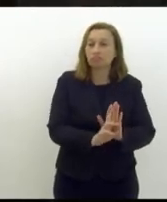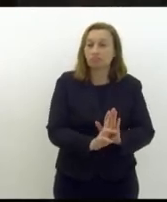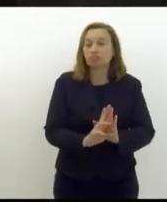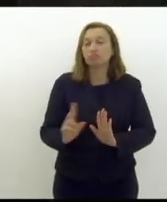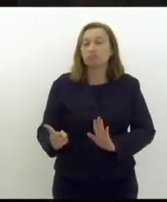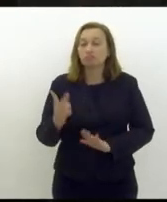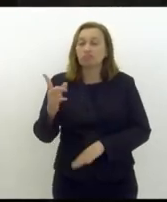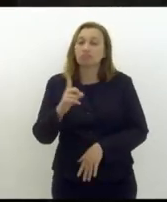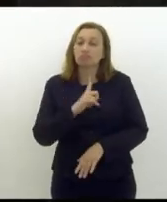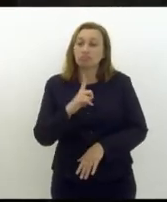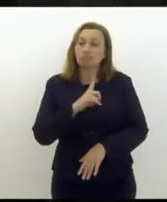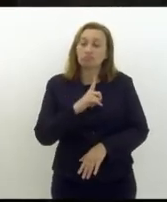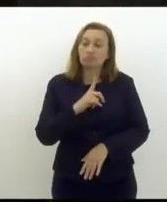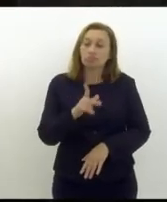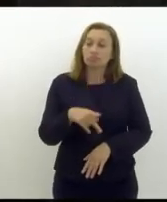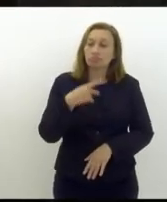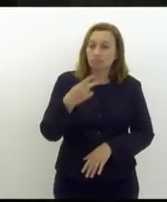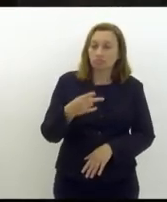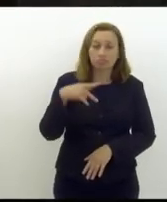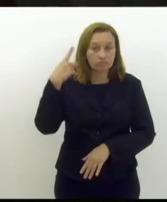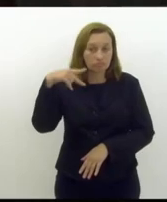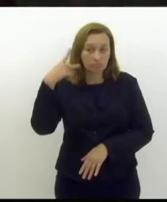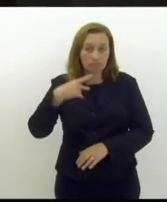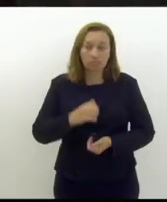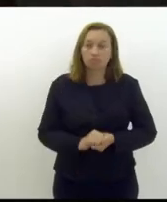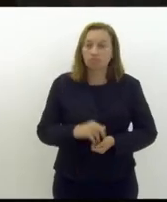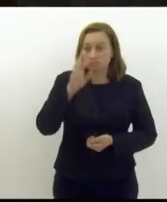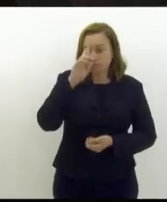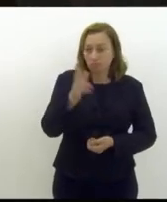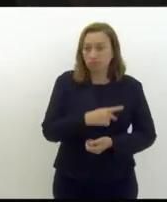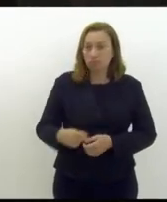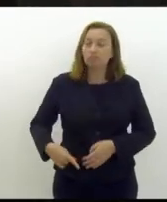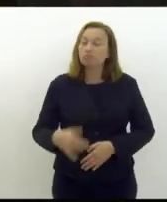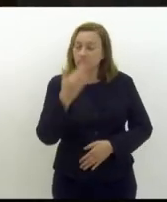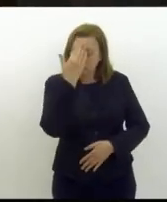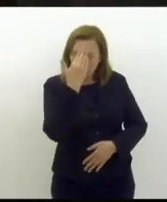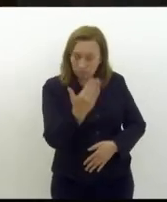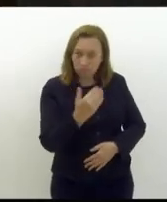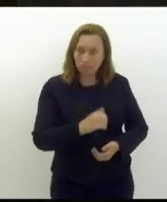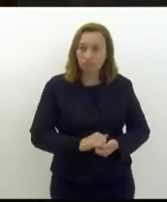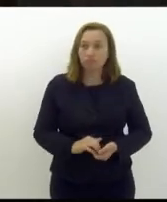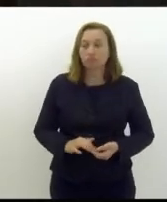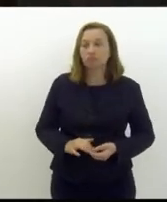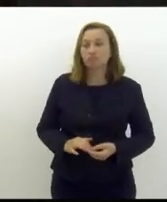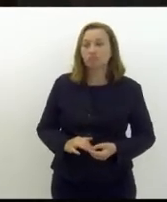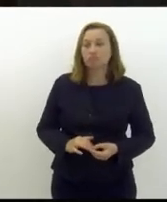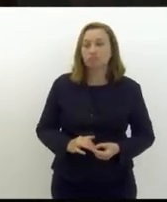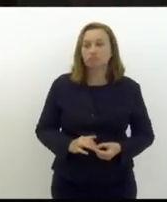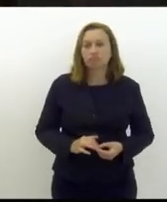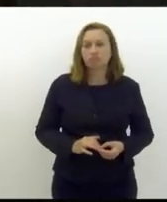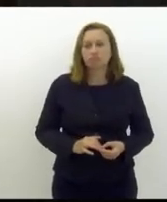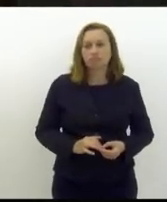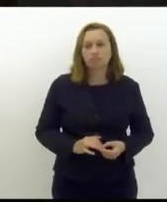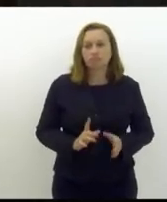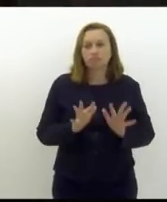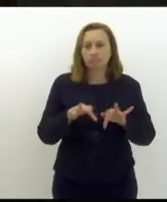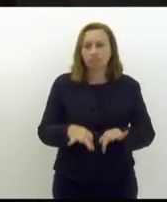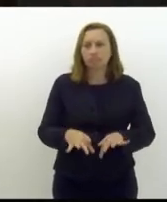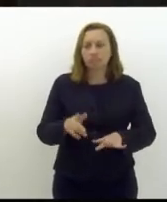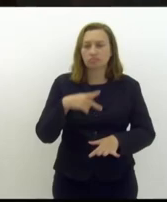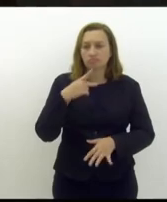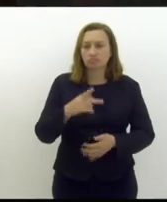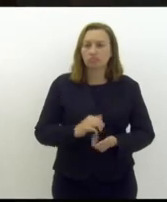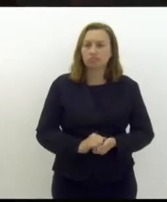nossas prerrogativas parlamentares senhor presidente Muito obrigado e eu encerro meu